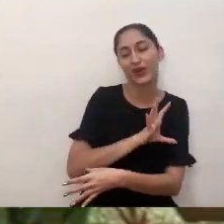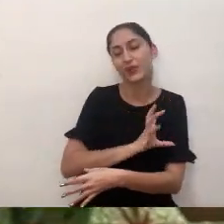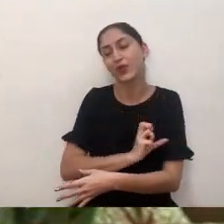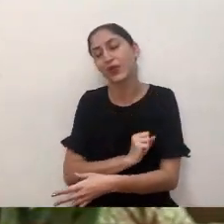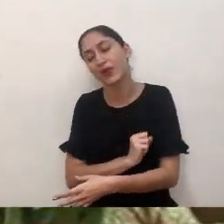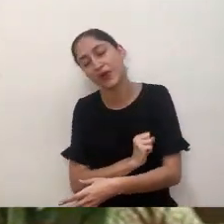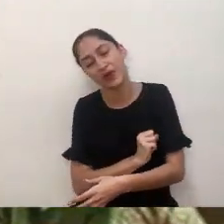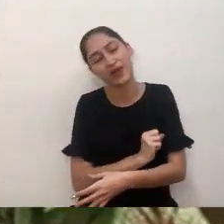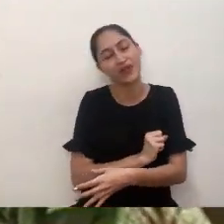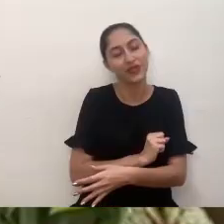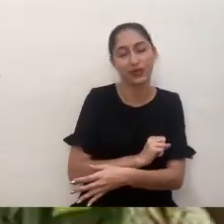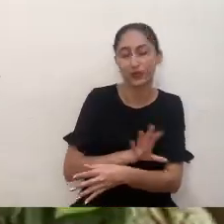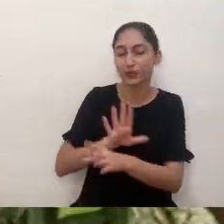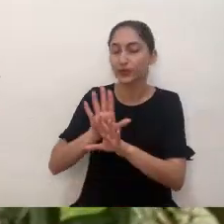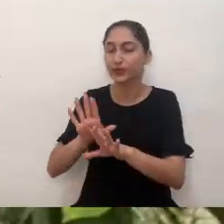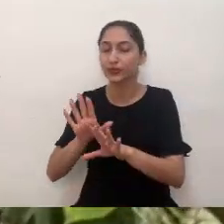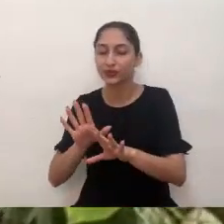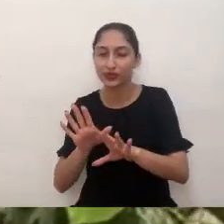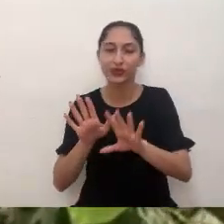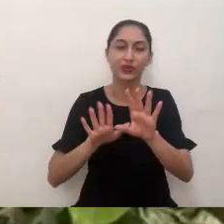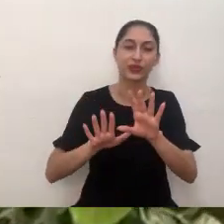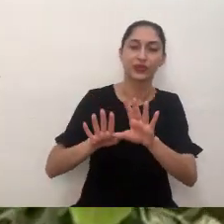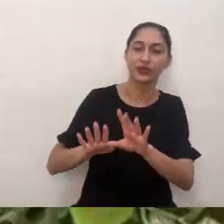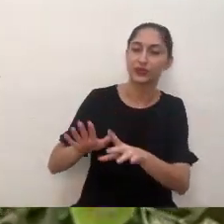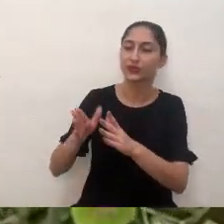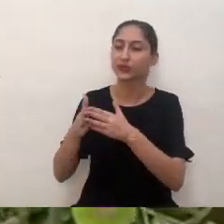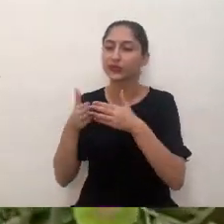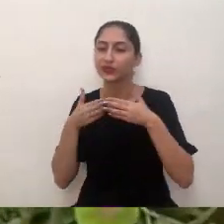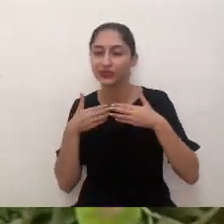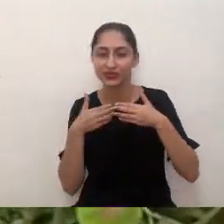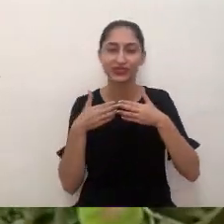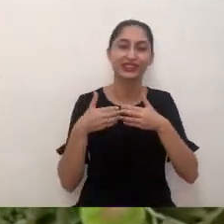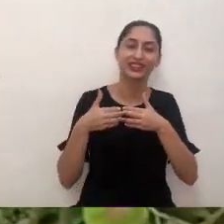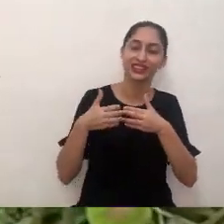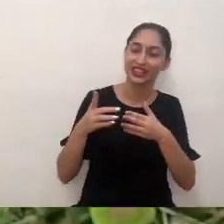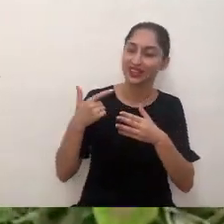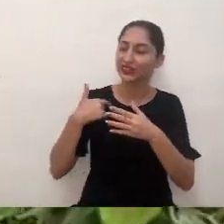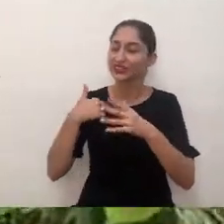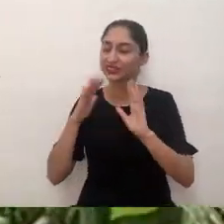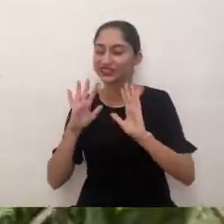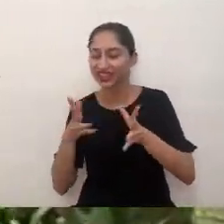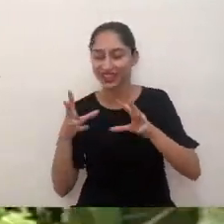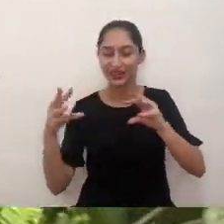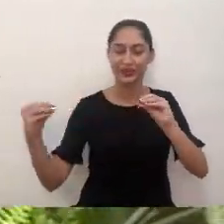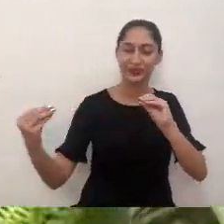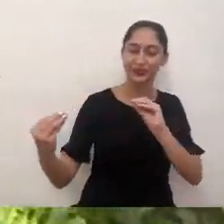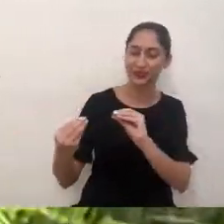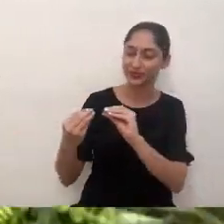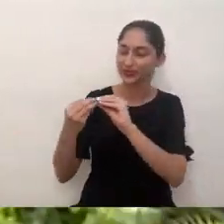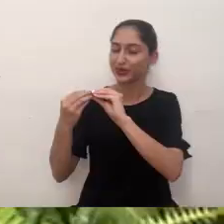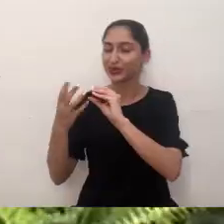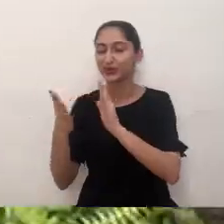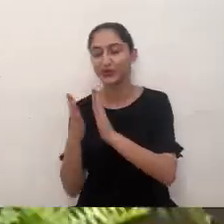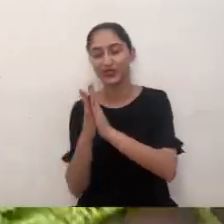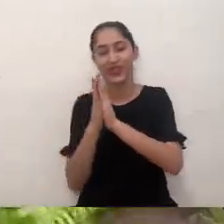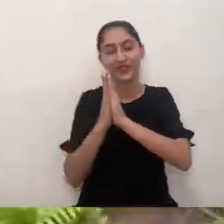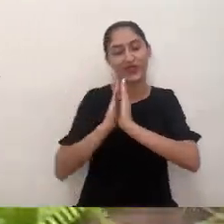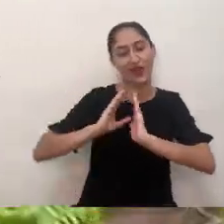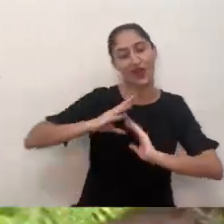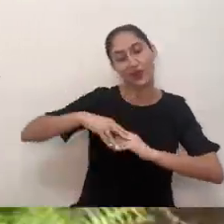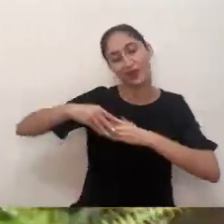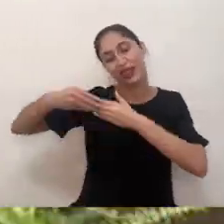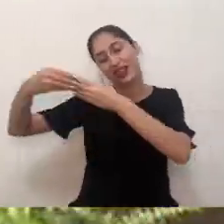soldado, meu amor não senta nele. Lira do soldado, beija-flor veio pra beijar. Oh, leva